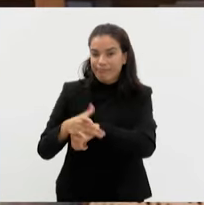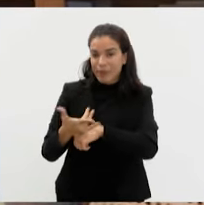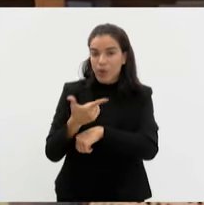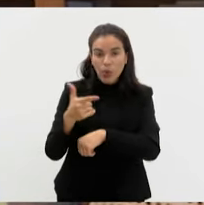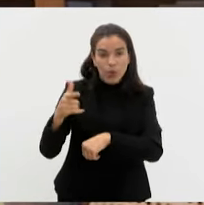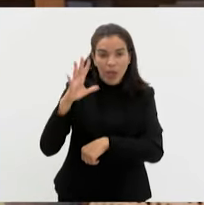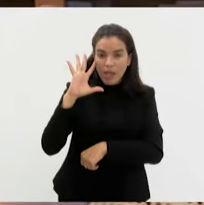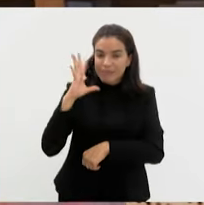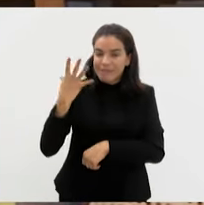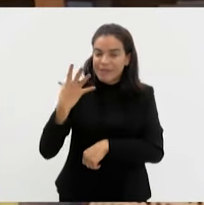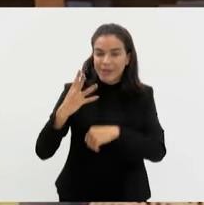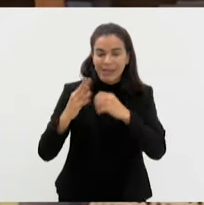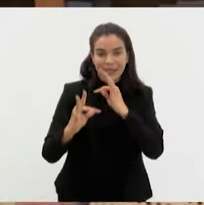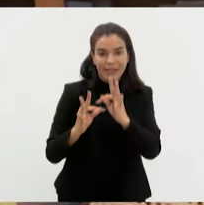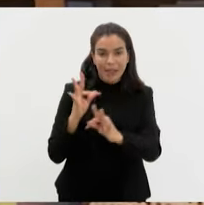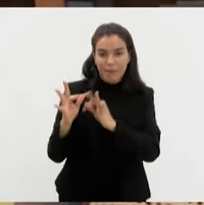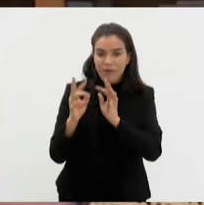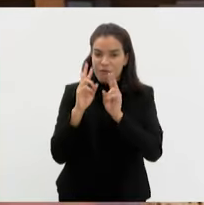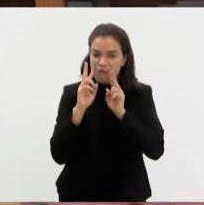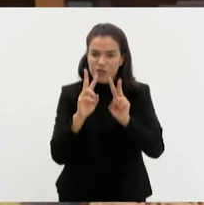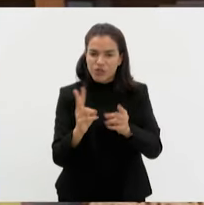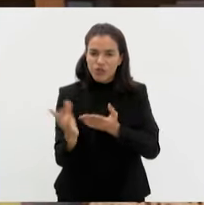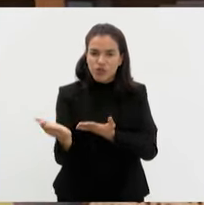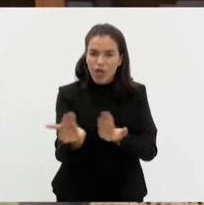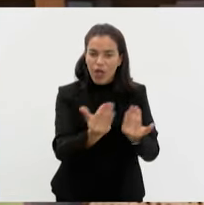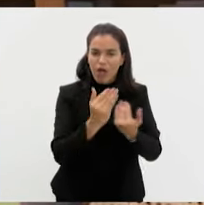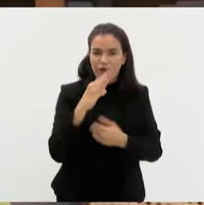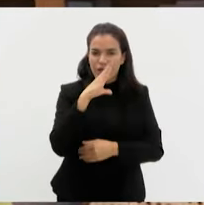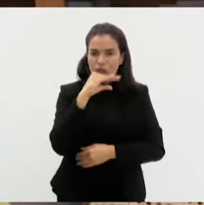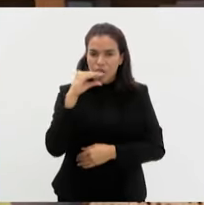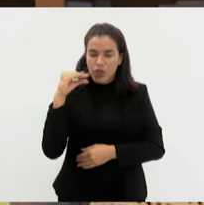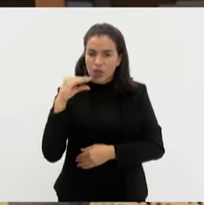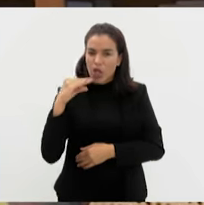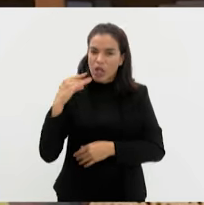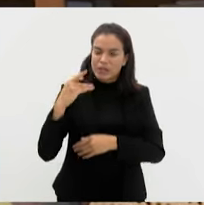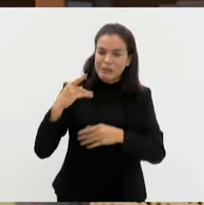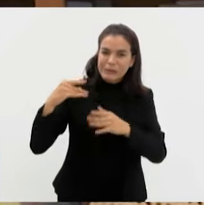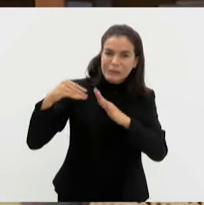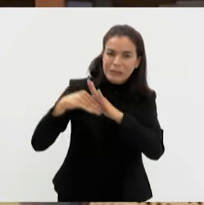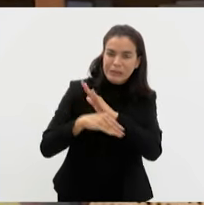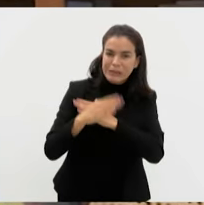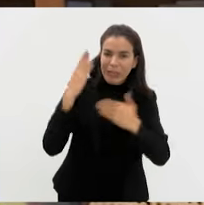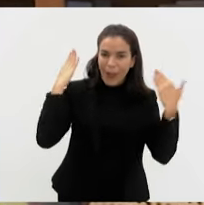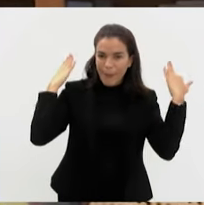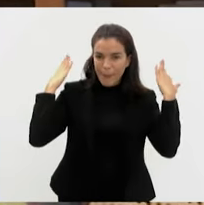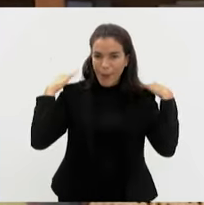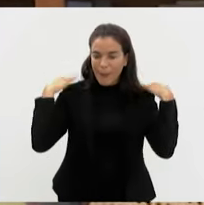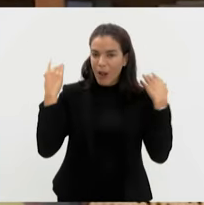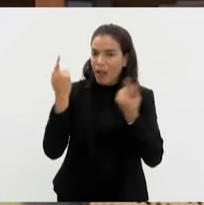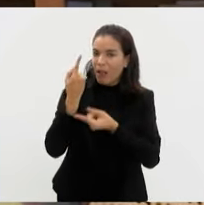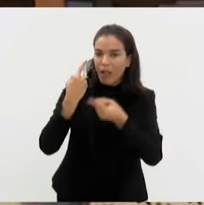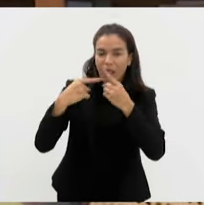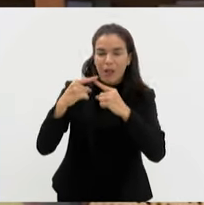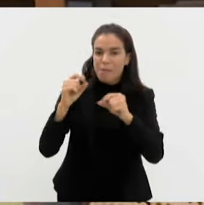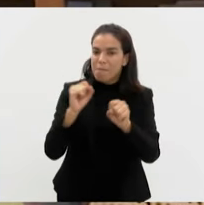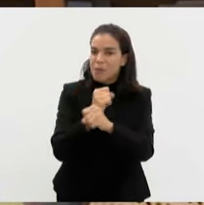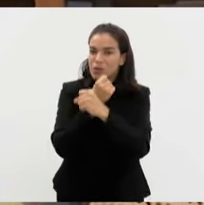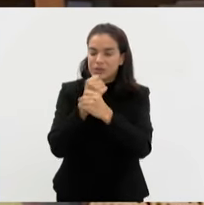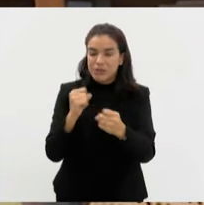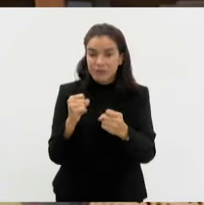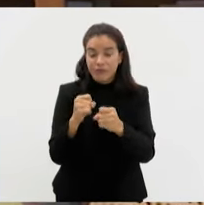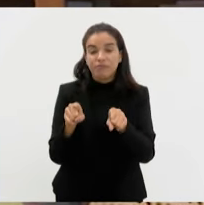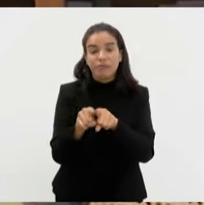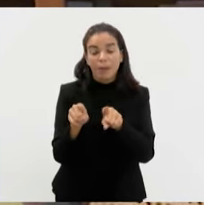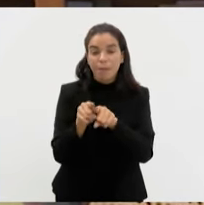solução. Nós temos visto jovens, adolescentes com danos pulmonares irreversíveis e o nosso